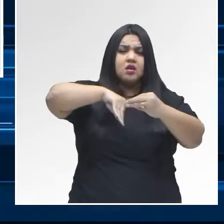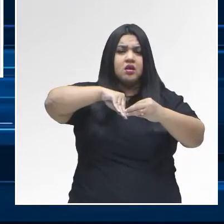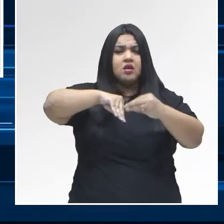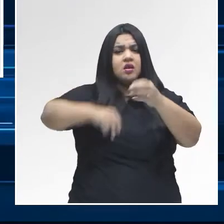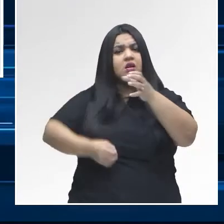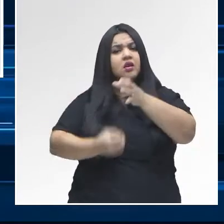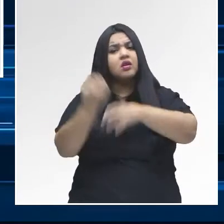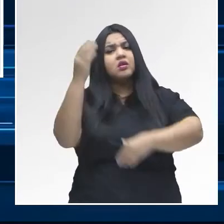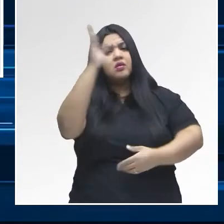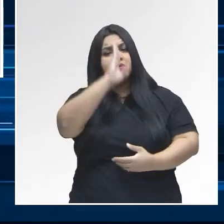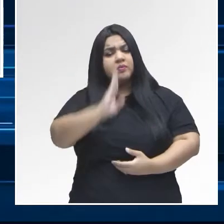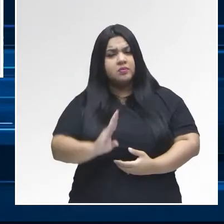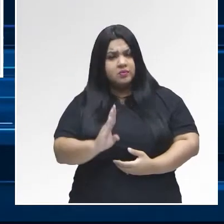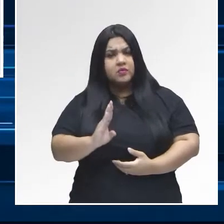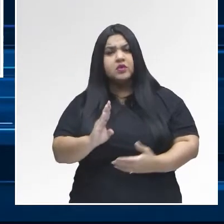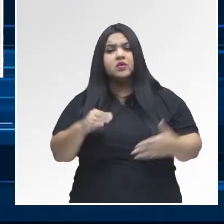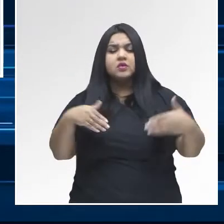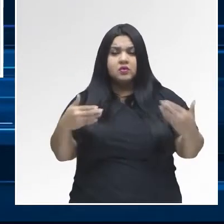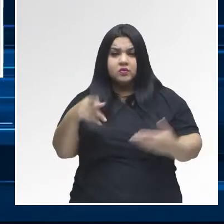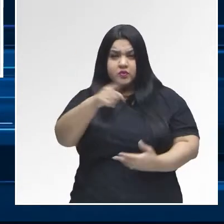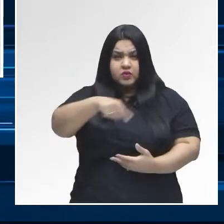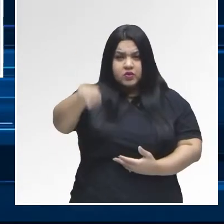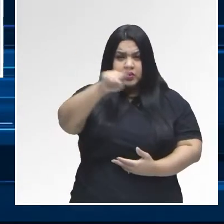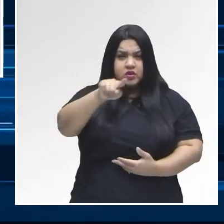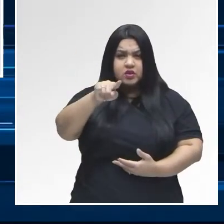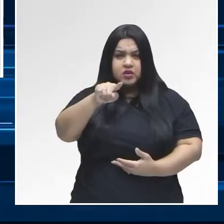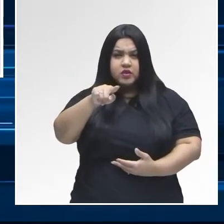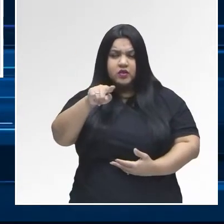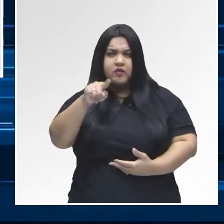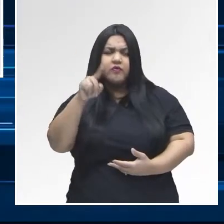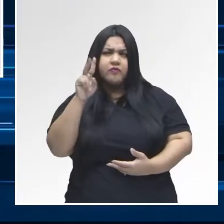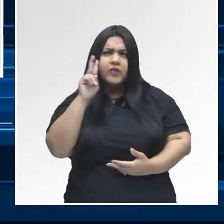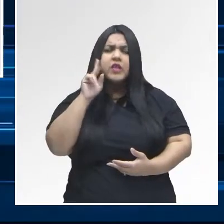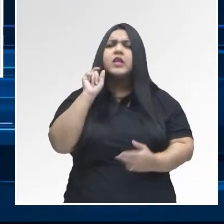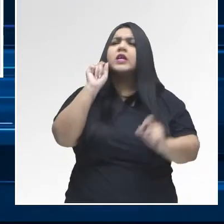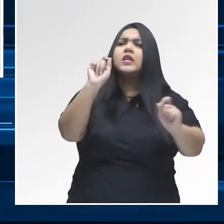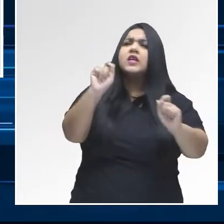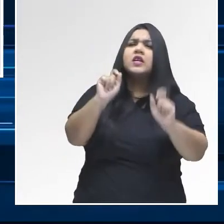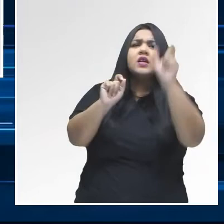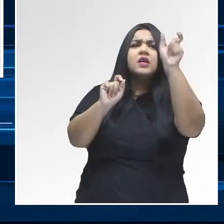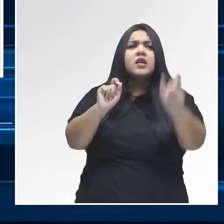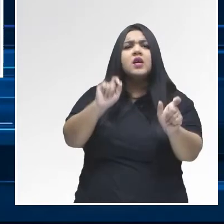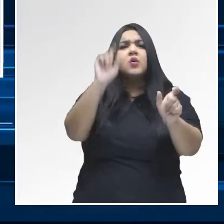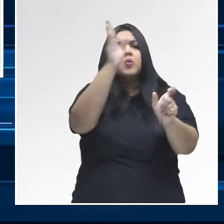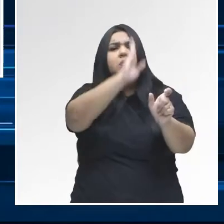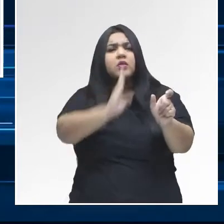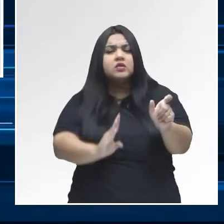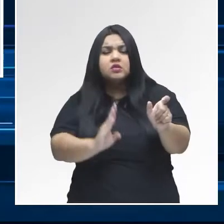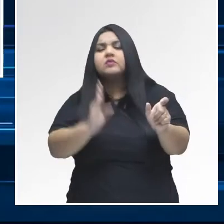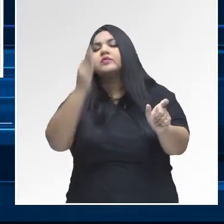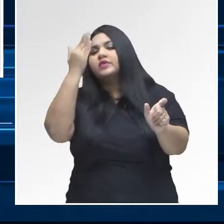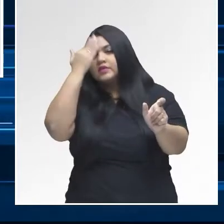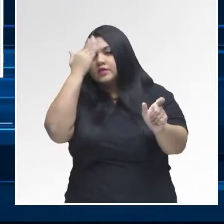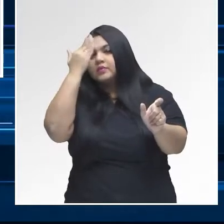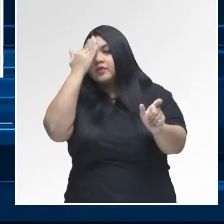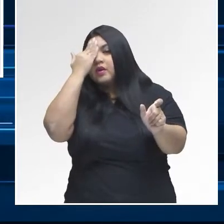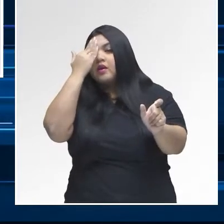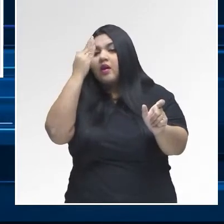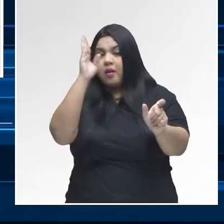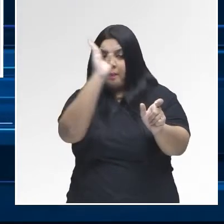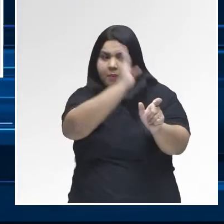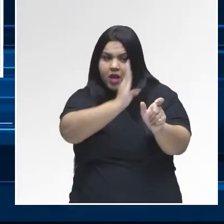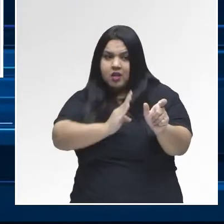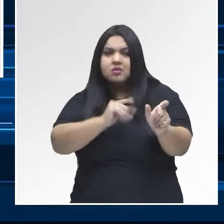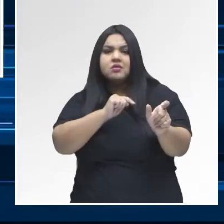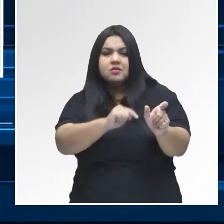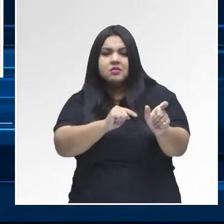povo brasileiro. Então, quando você for se deparar com essa pergunta, quem é o brasileiro? Você vai saber responder. O brasileiro nada mais